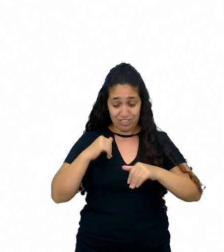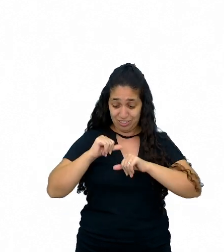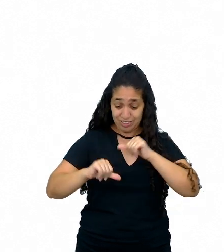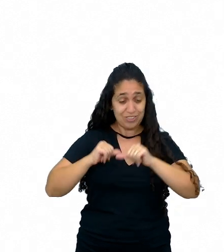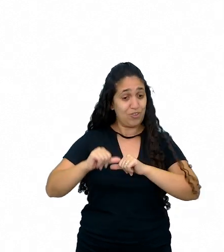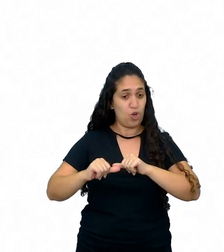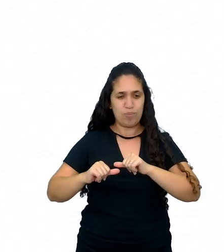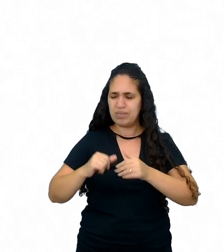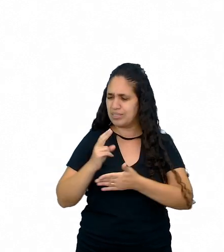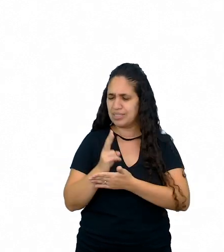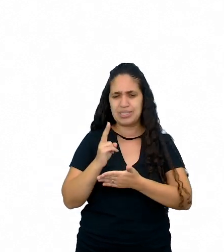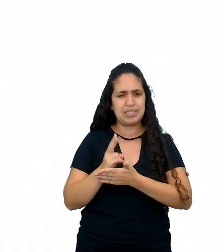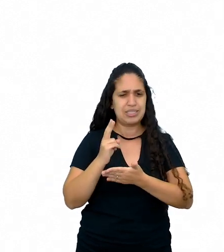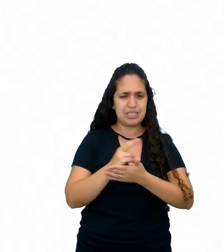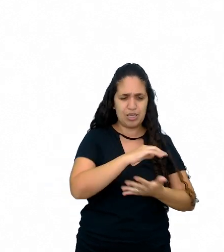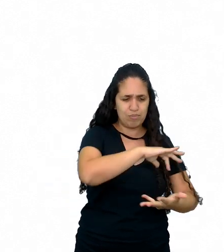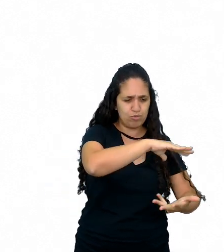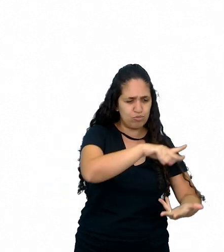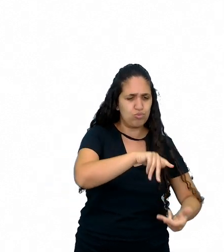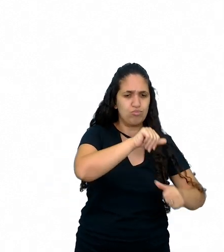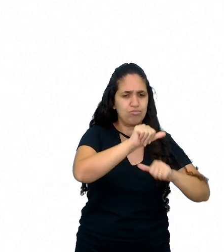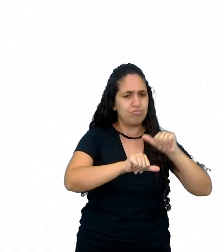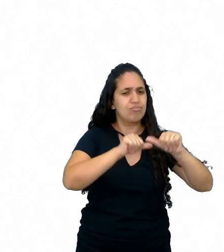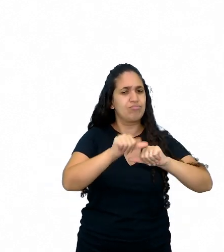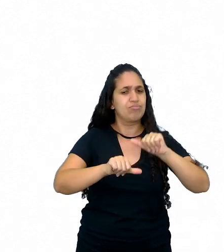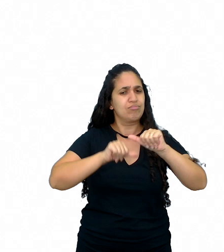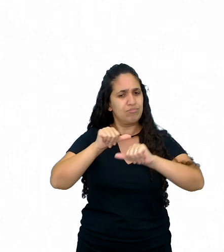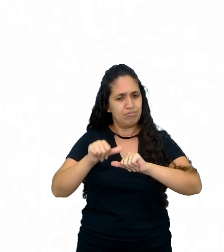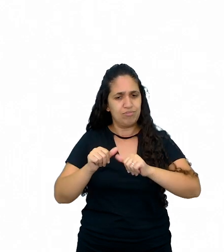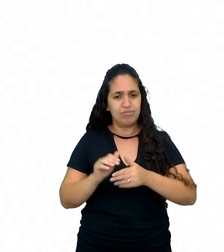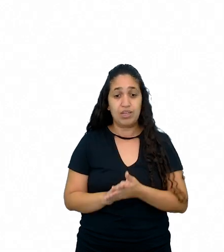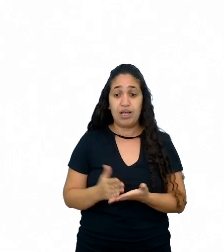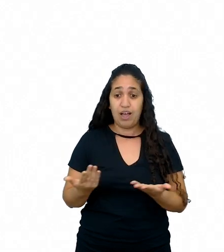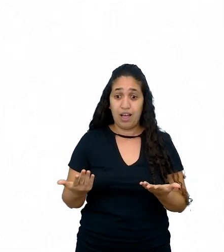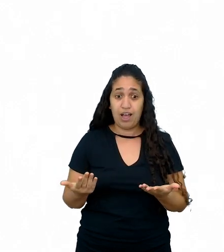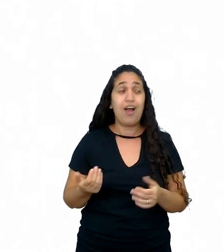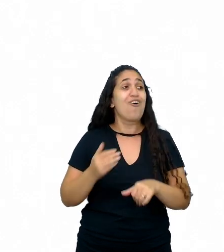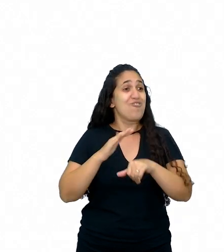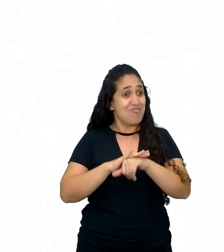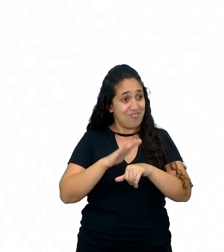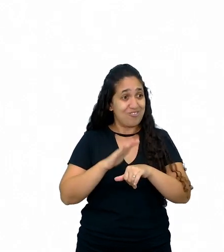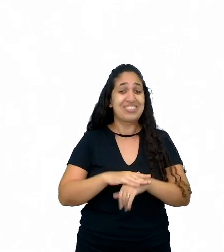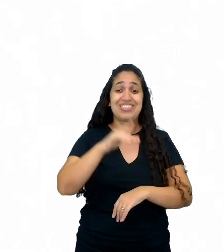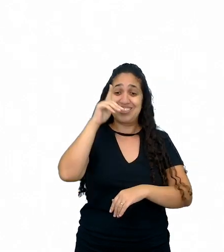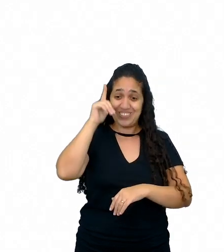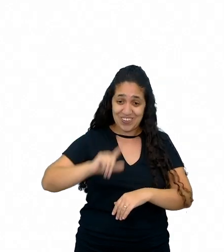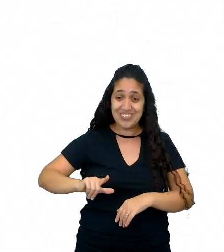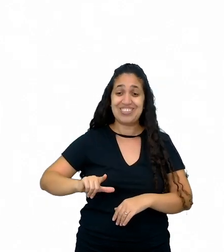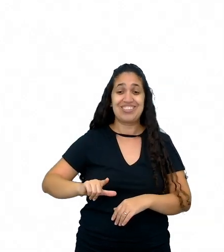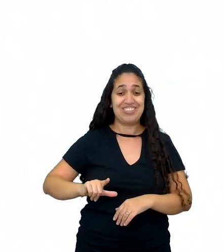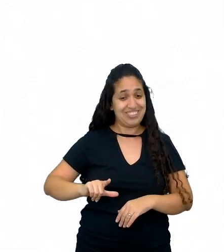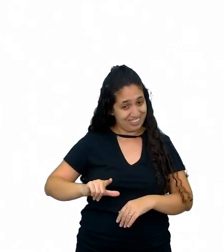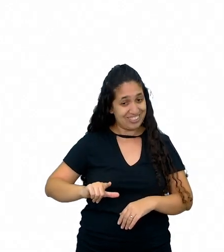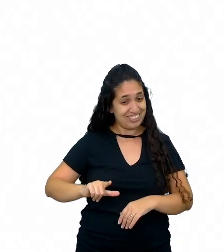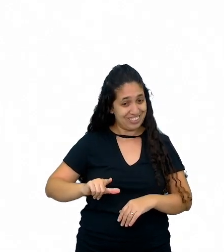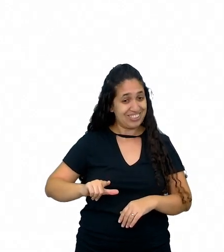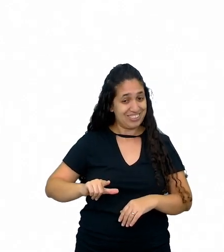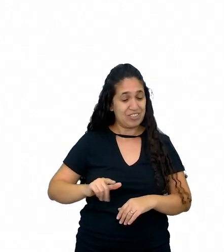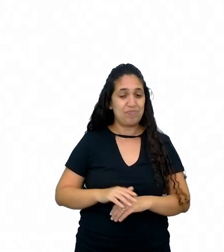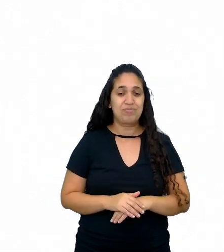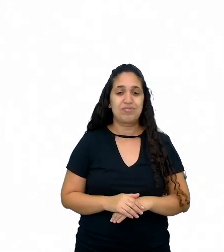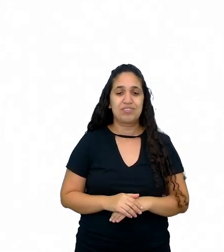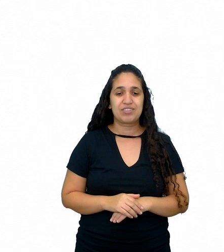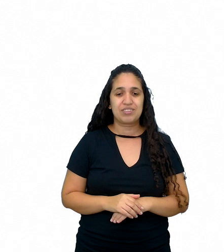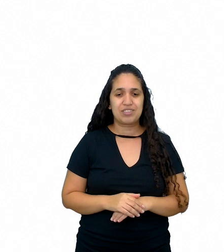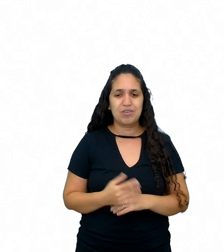tempo todo, né, o mundo se transforma em todo momento, a realização, né, do nosso trabalho, e